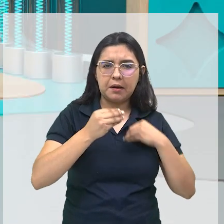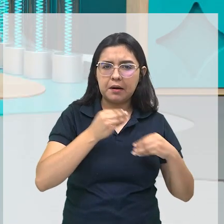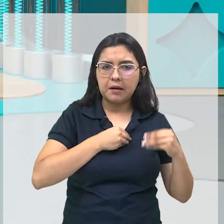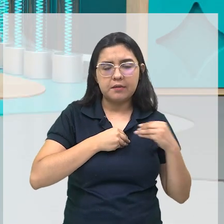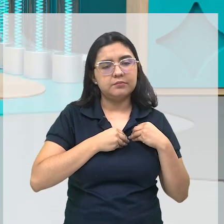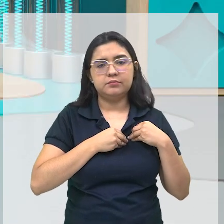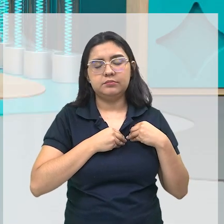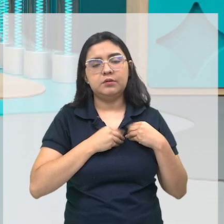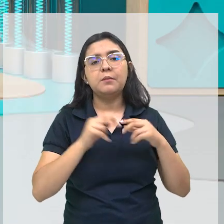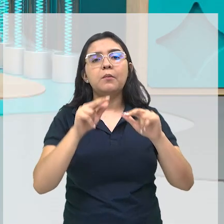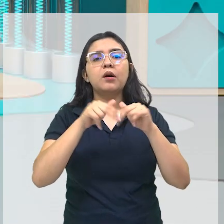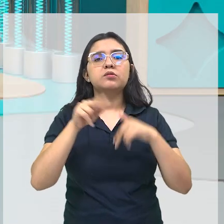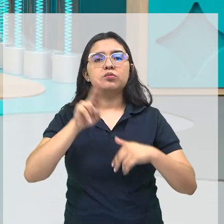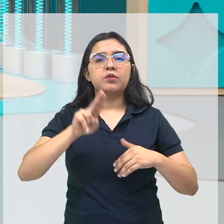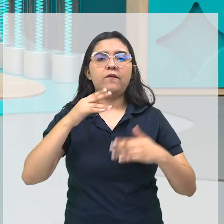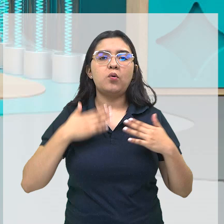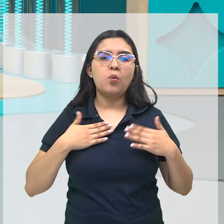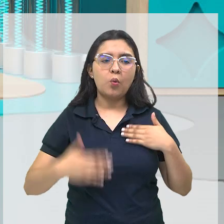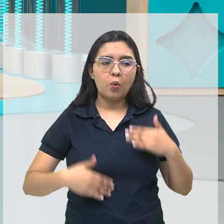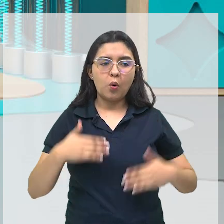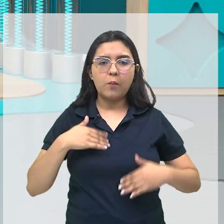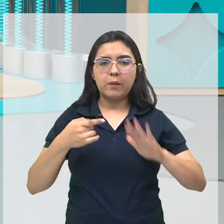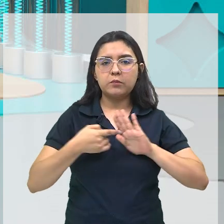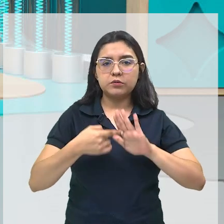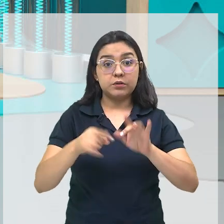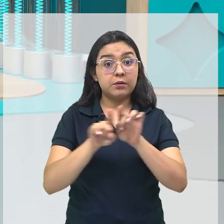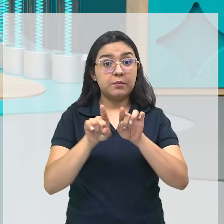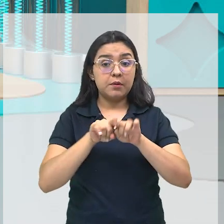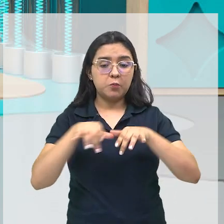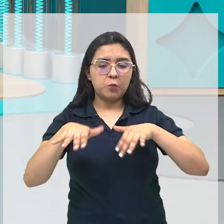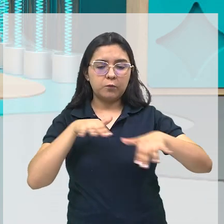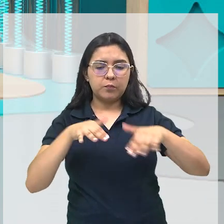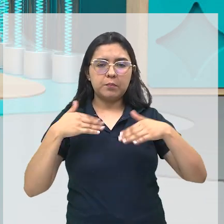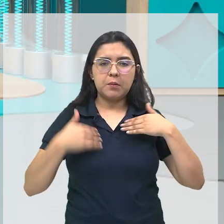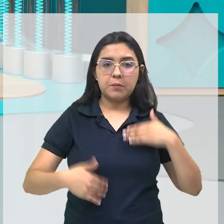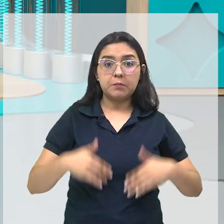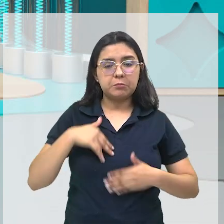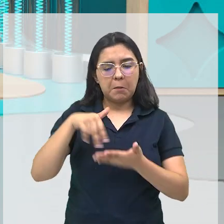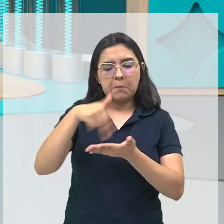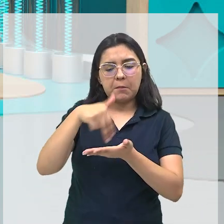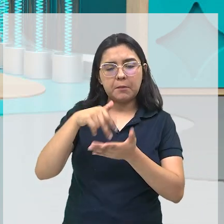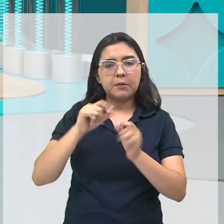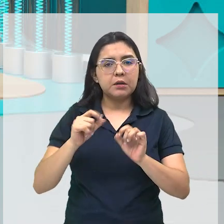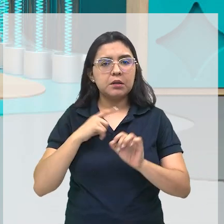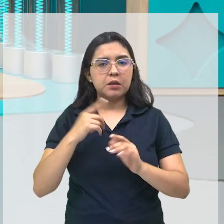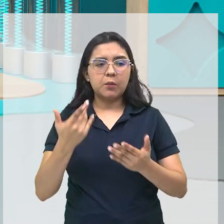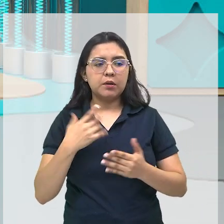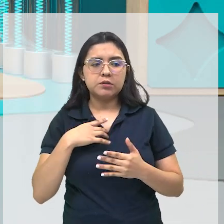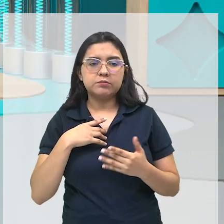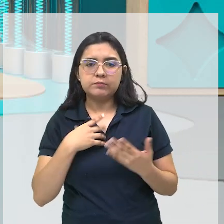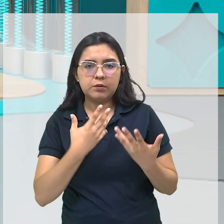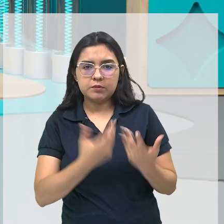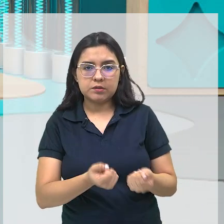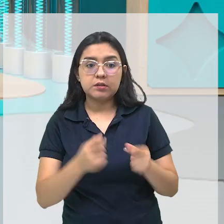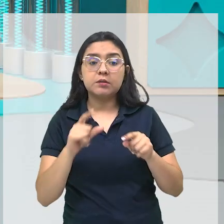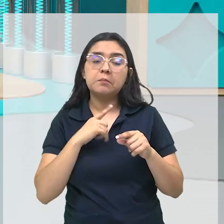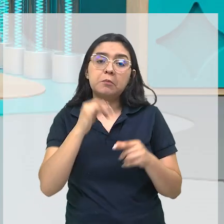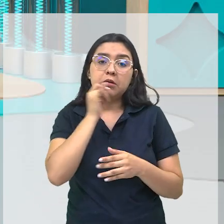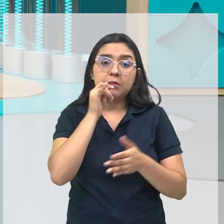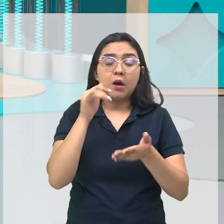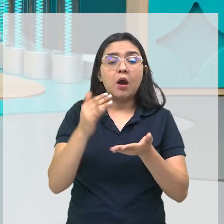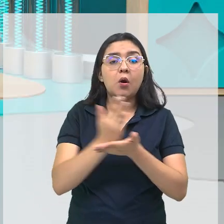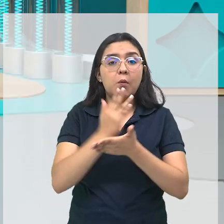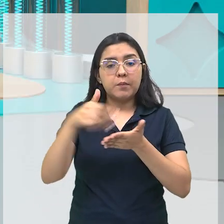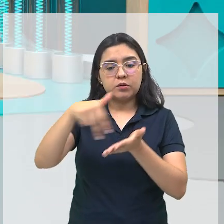pecaminosas, por conta do uso do corpo e algumas movimentações. Aspecto esse que fez muitos estilos de dança de salão, por